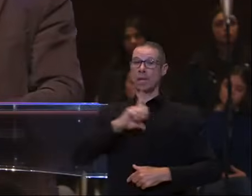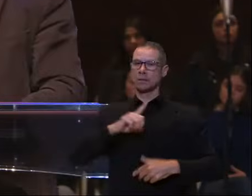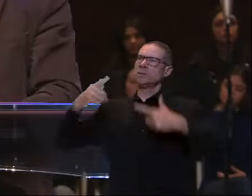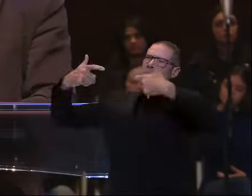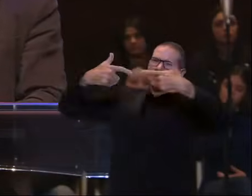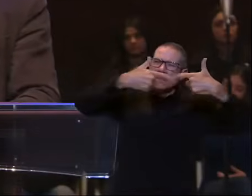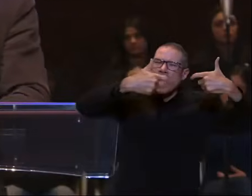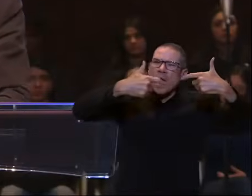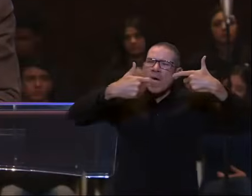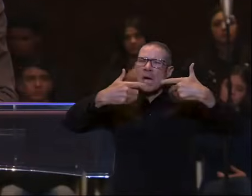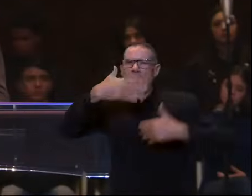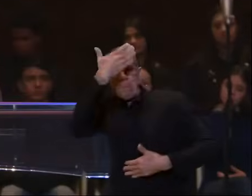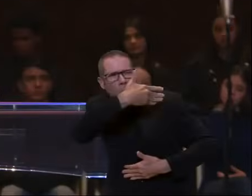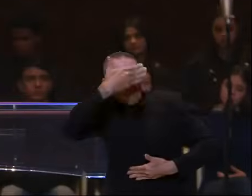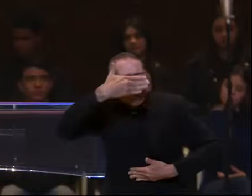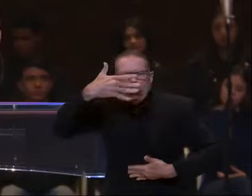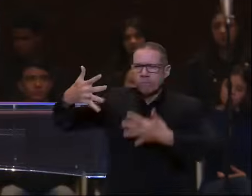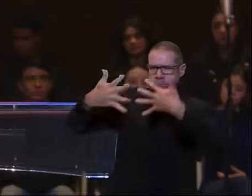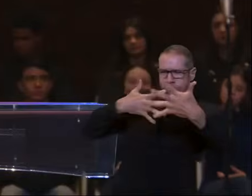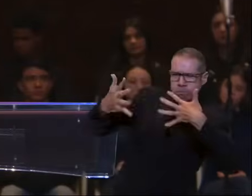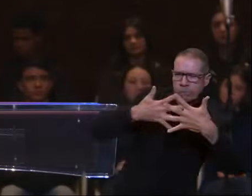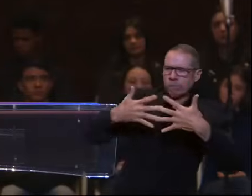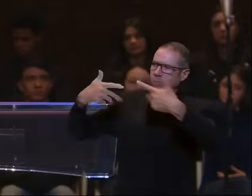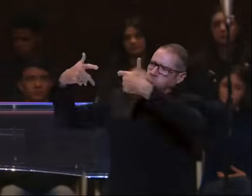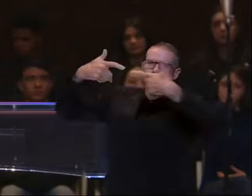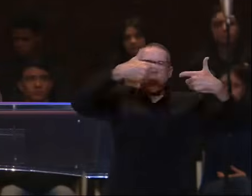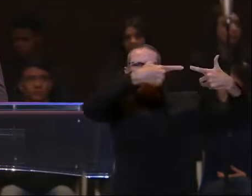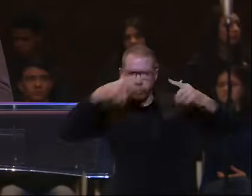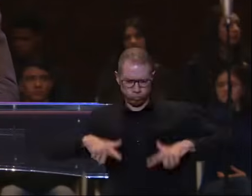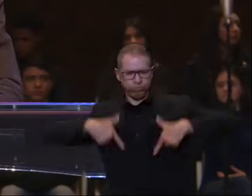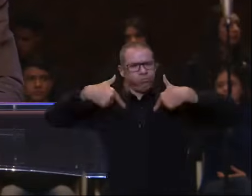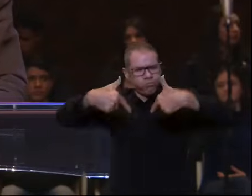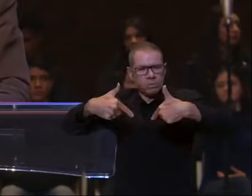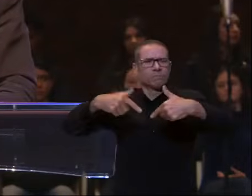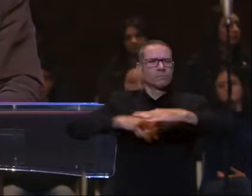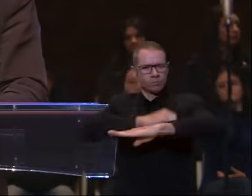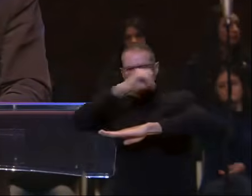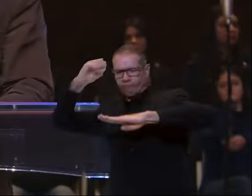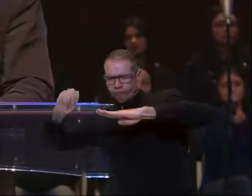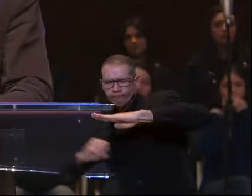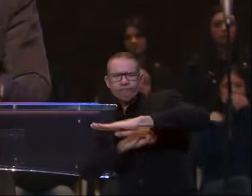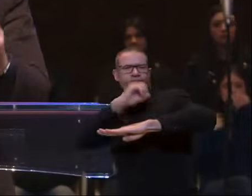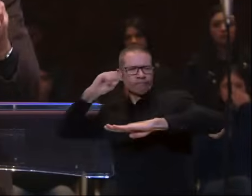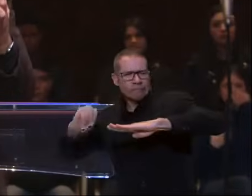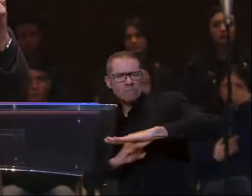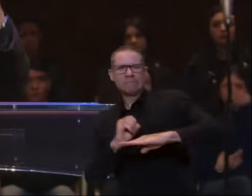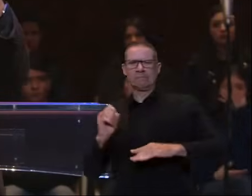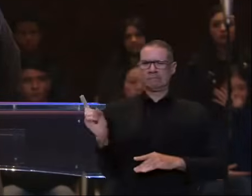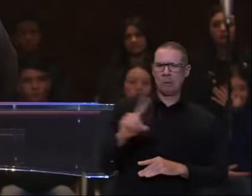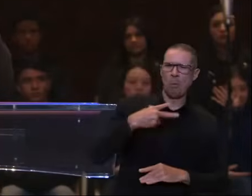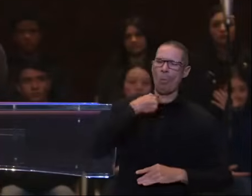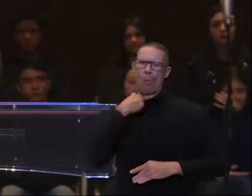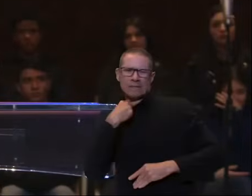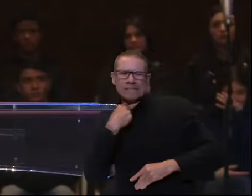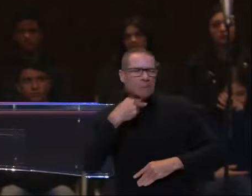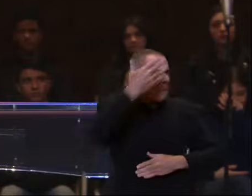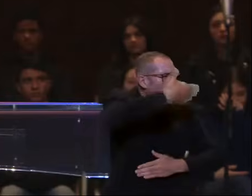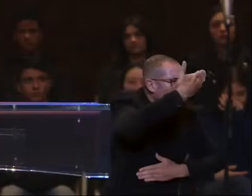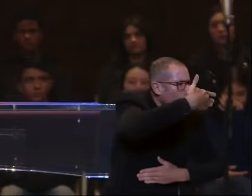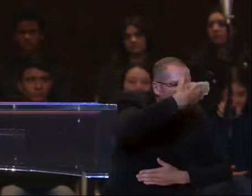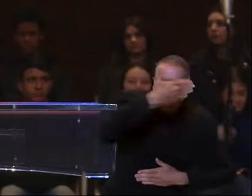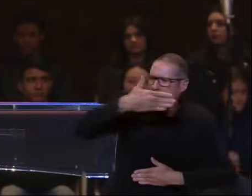guerra invisível acontecendo, uma batalha que enfrentamos dia a dia e não podemos